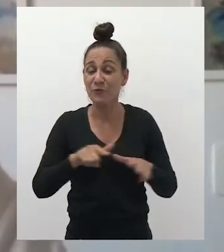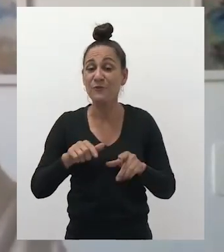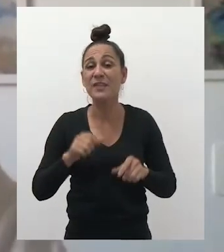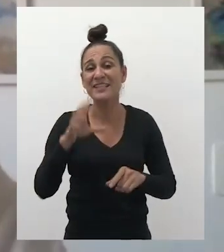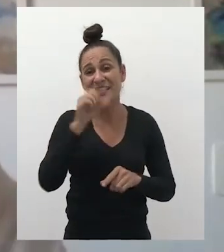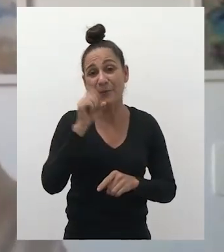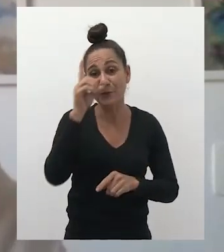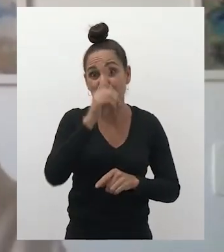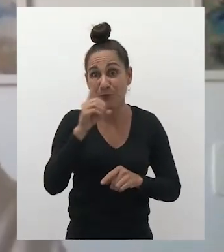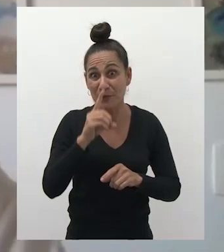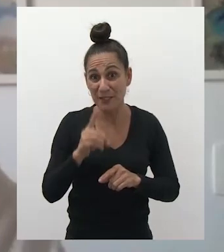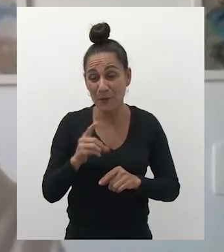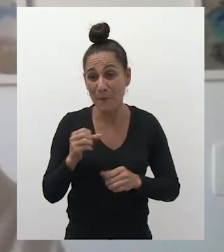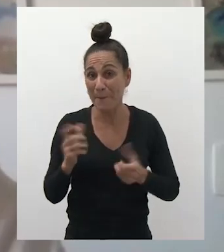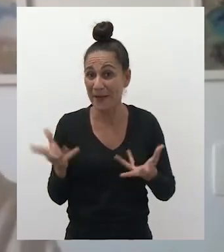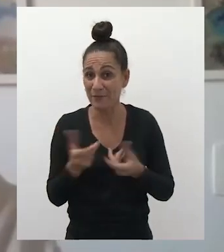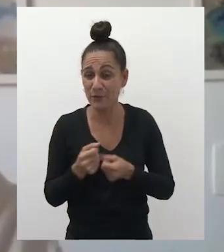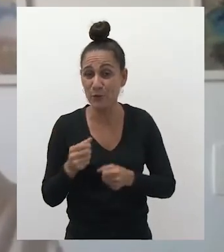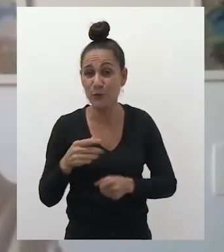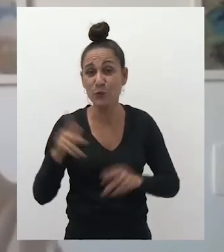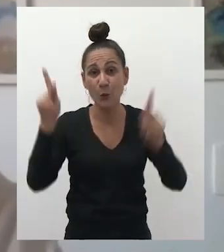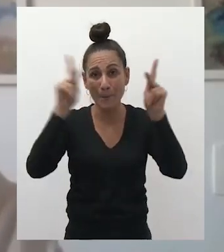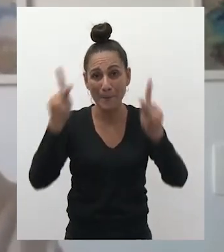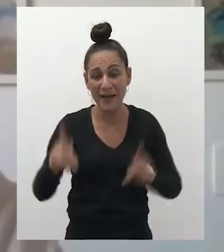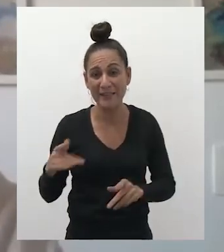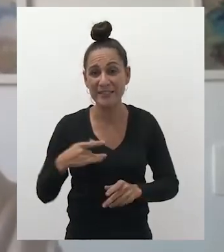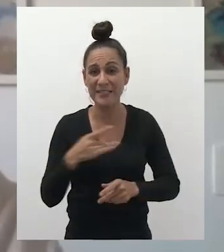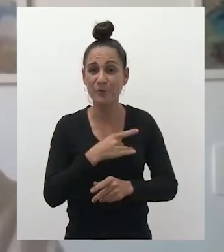com paz e saúde para cada um